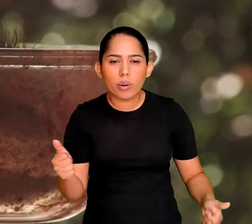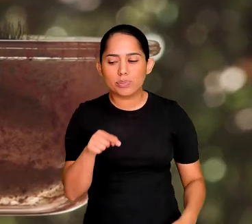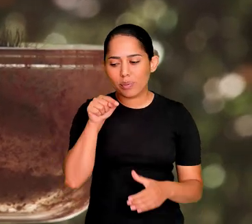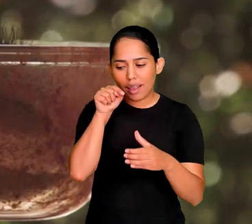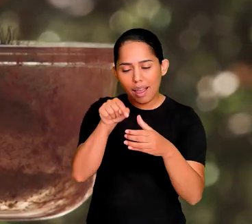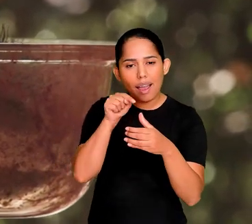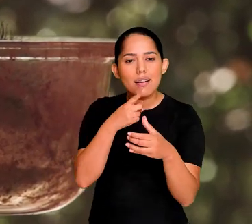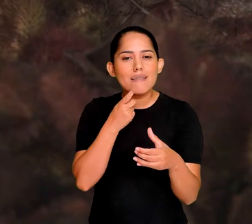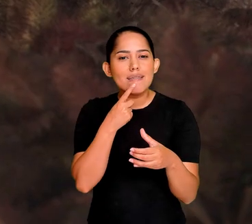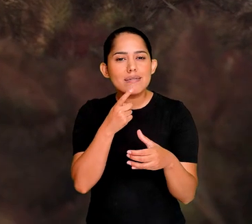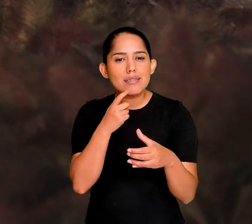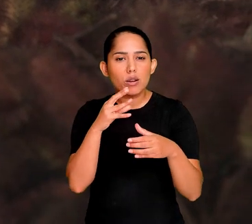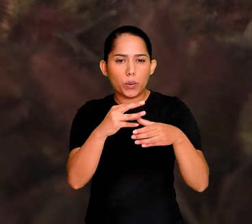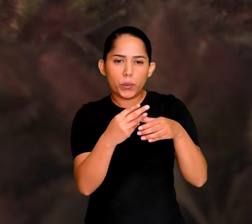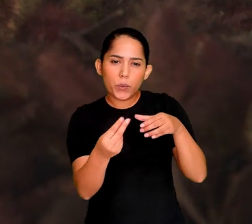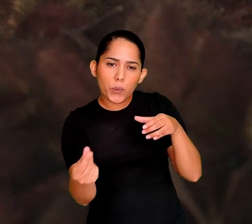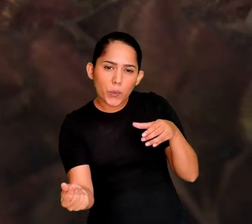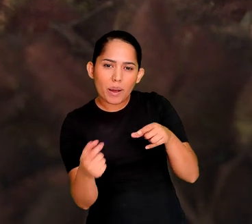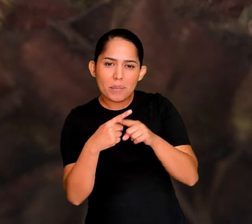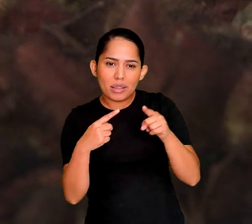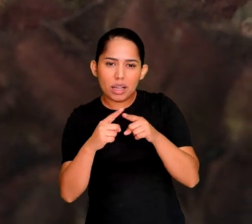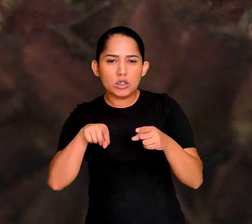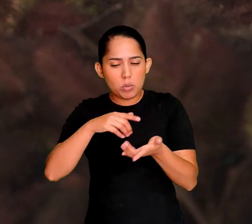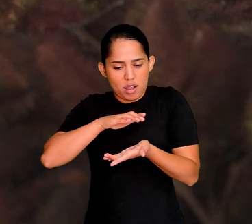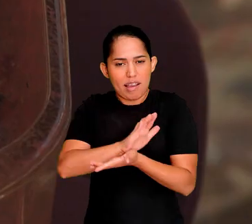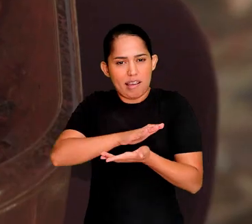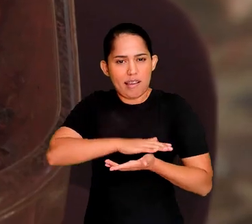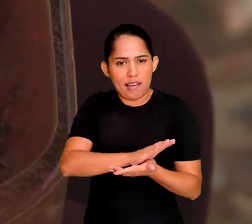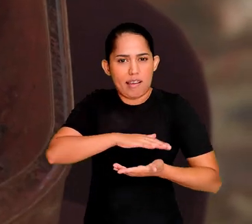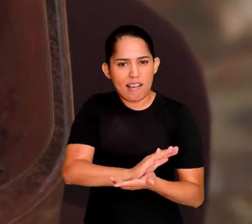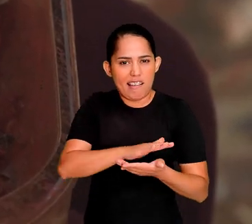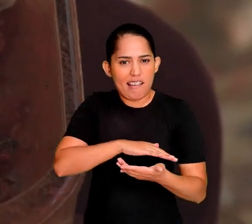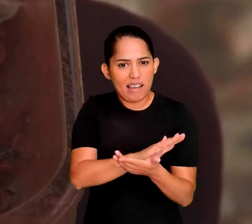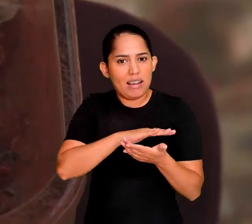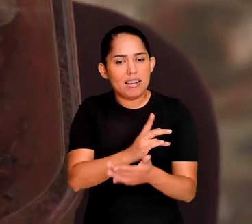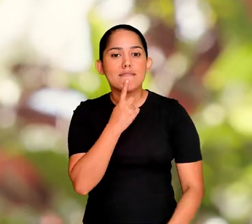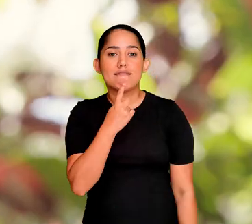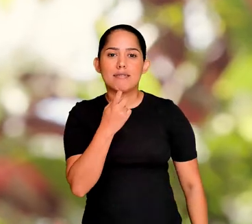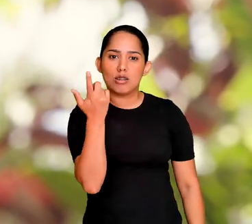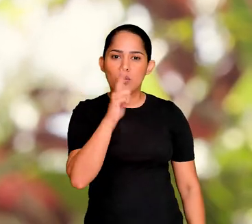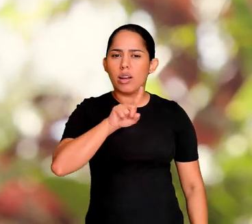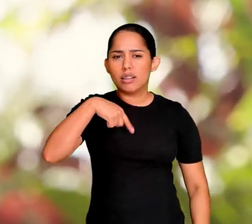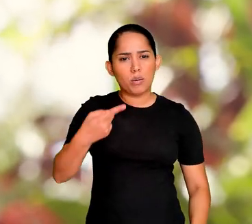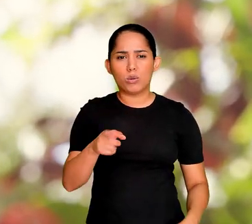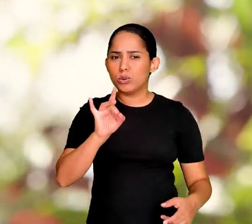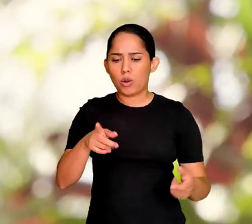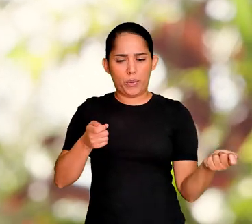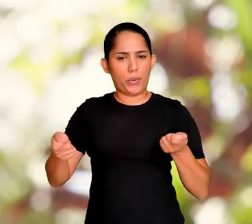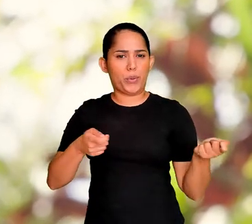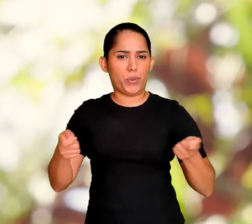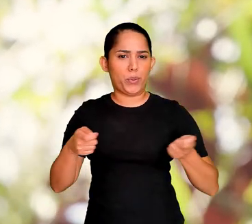todinho. O vermelho dele, solta a metade. Aí depois a gente pisa no pilão. Aí ele fica bem vermelhinho. Aí depois